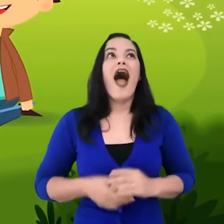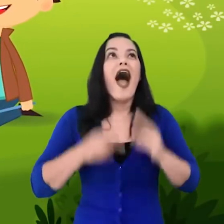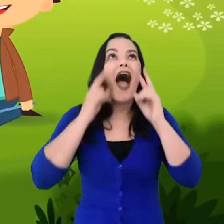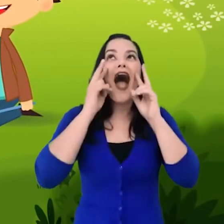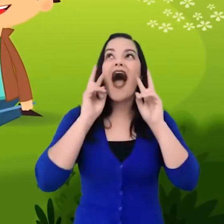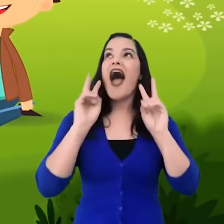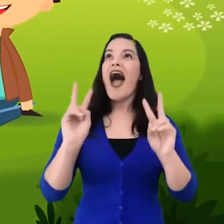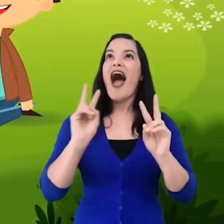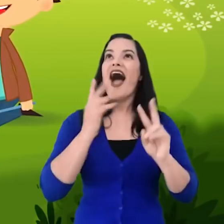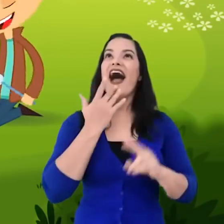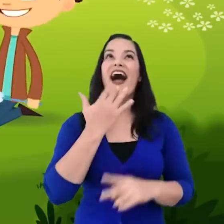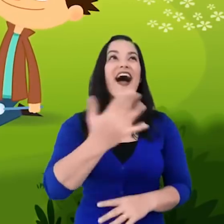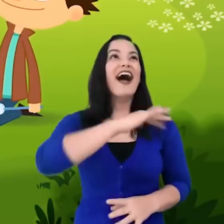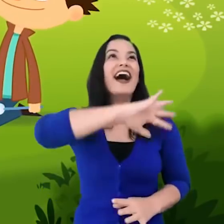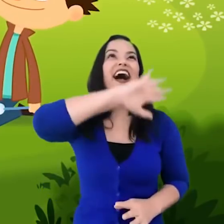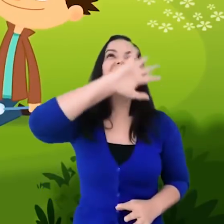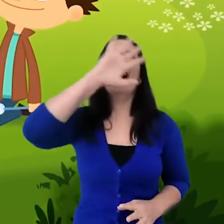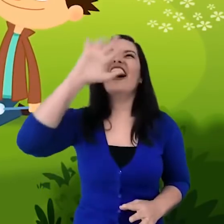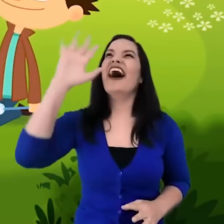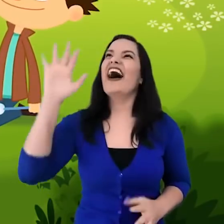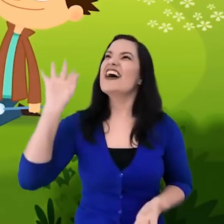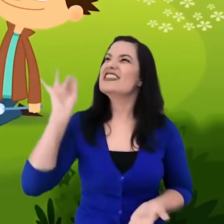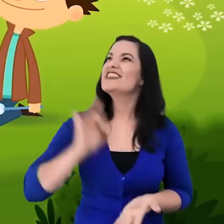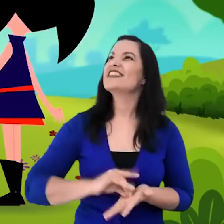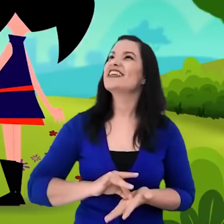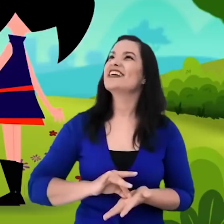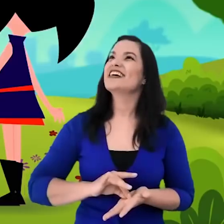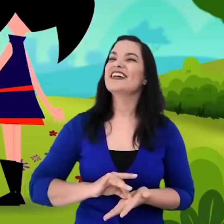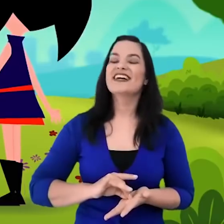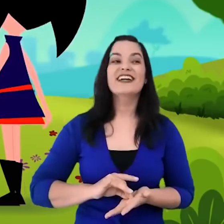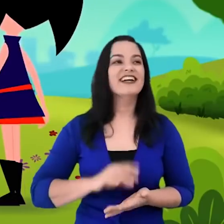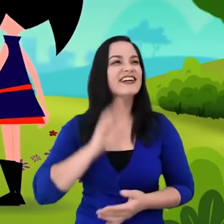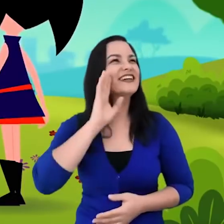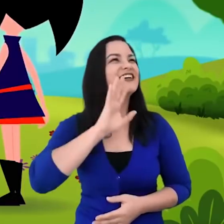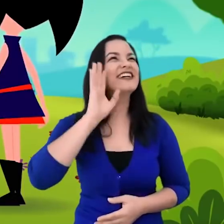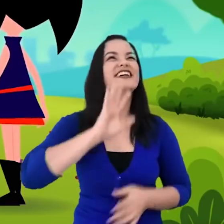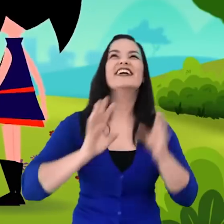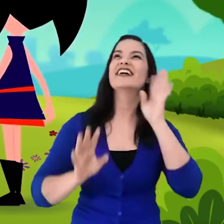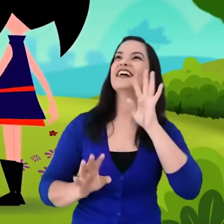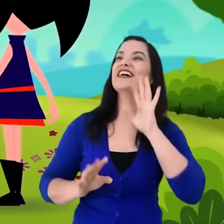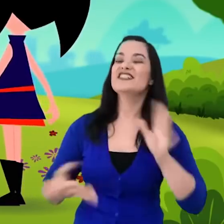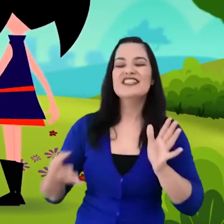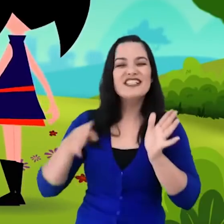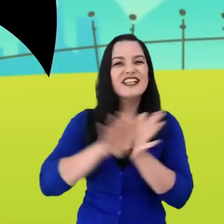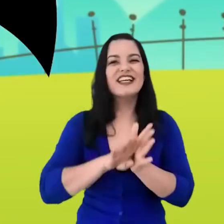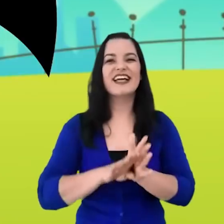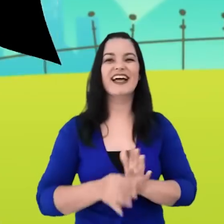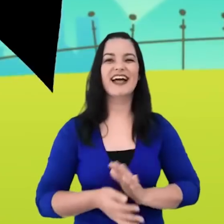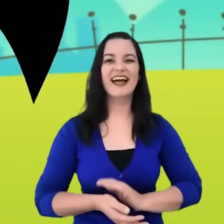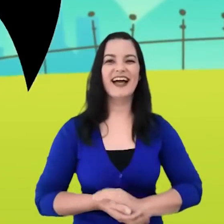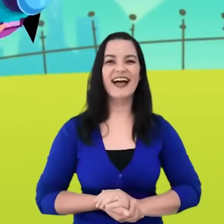Olha! O arco-íris! Uau! O arco-íris chegou!